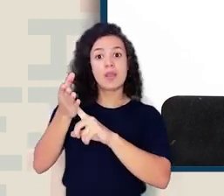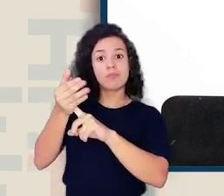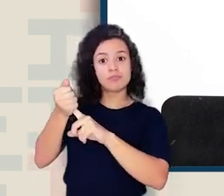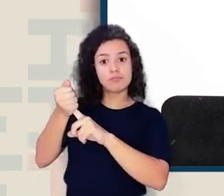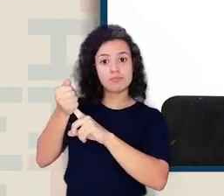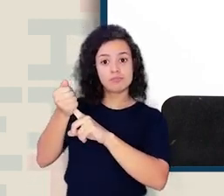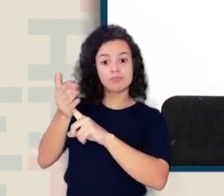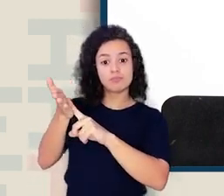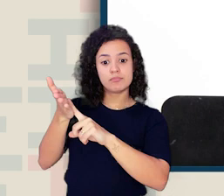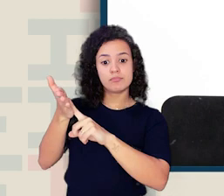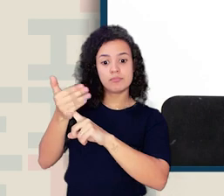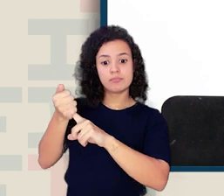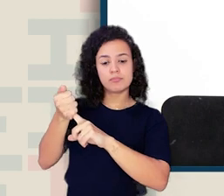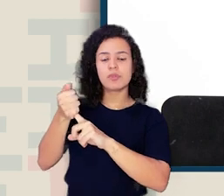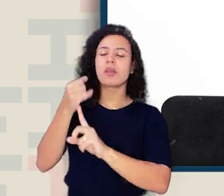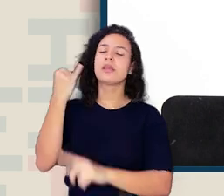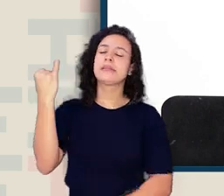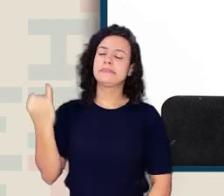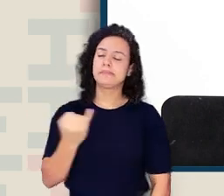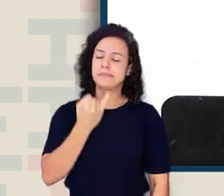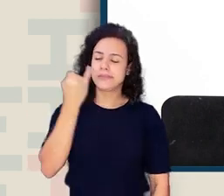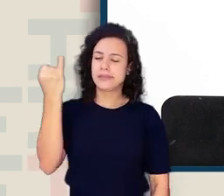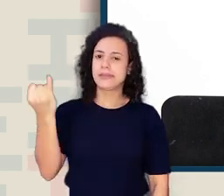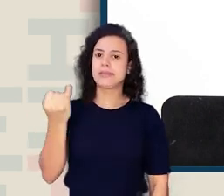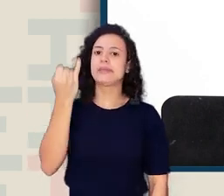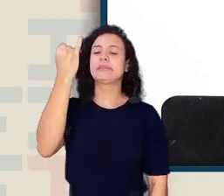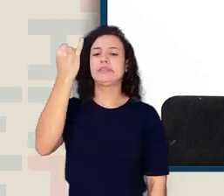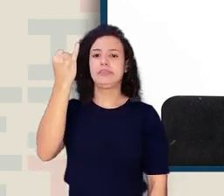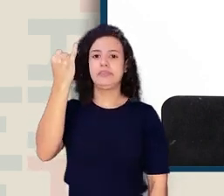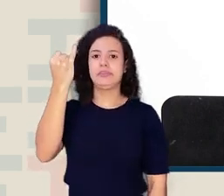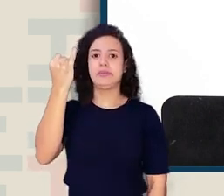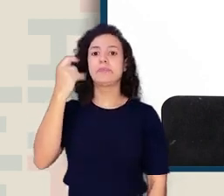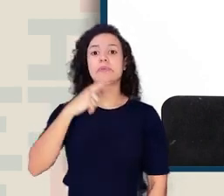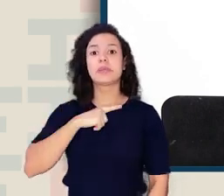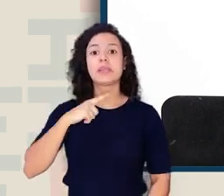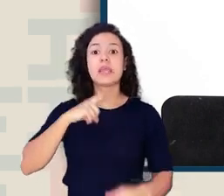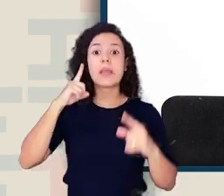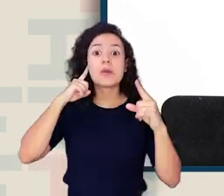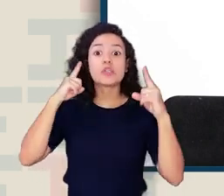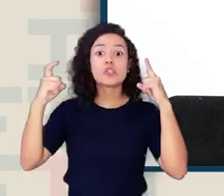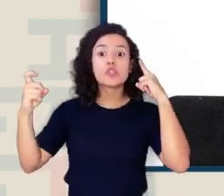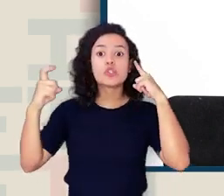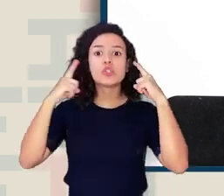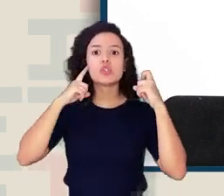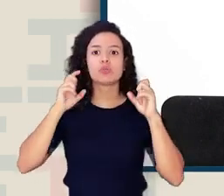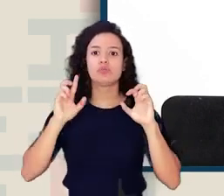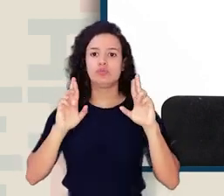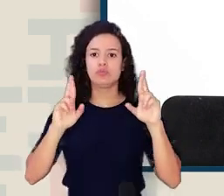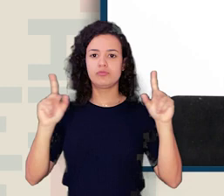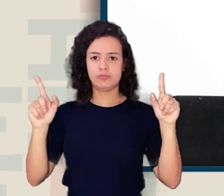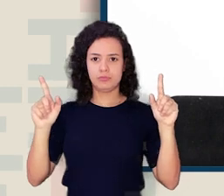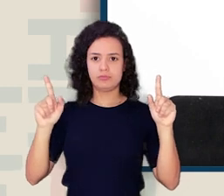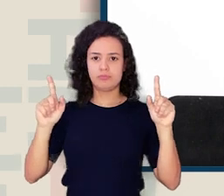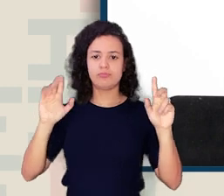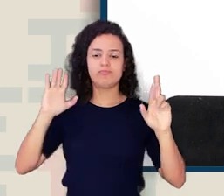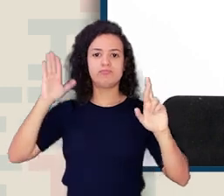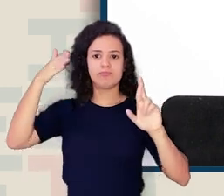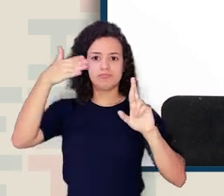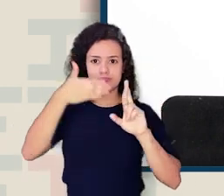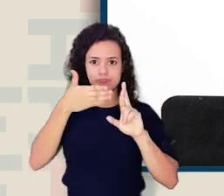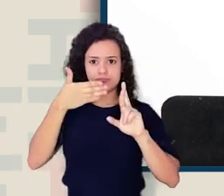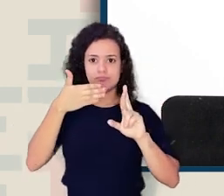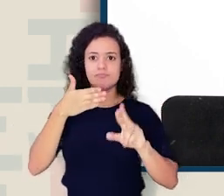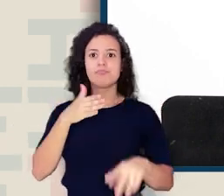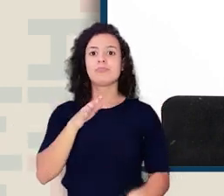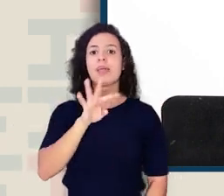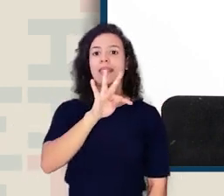e eu fecho. E esse movimento é fundamental para trazer a diferença sonora do que a gente está se